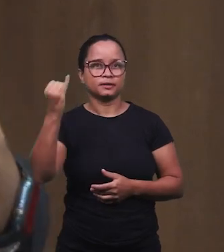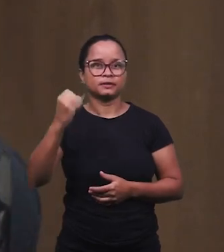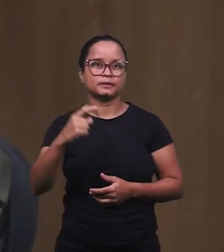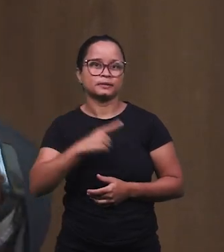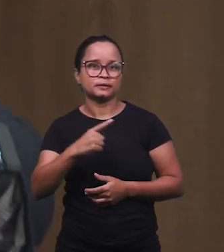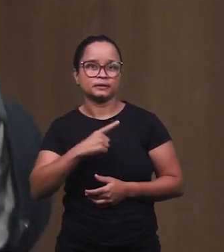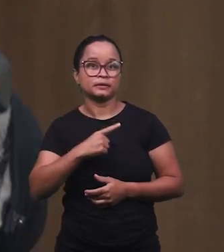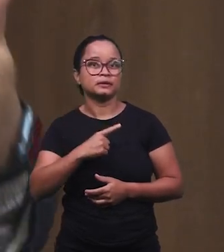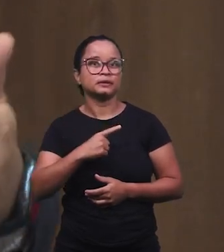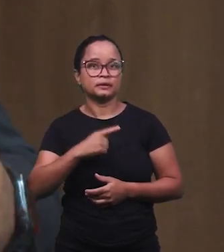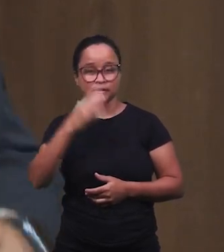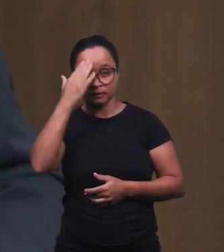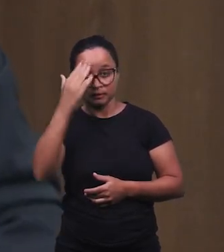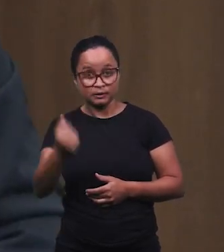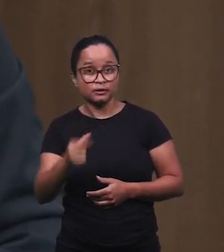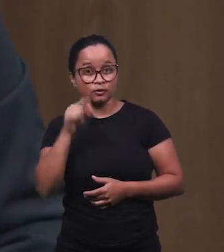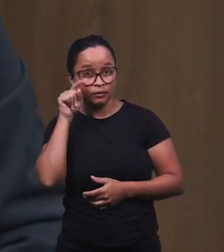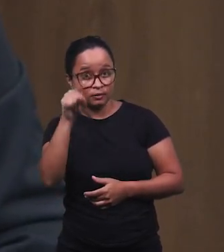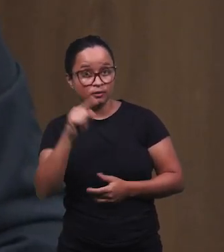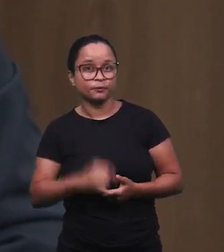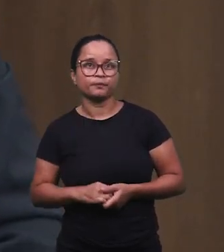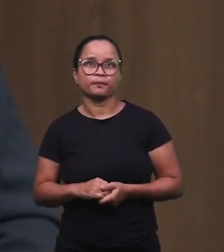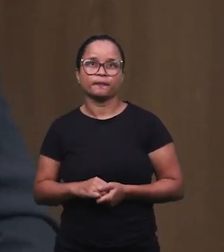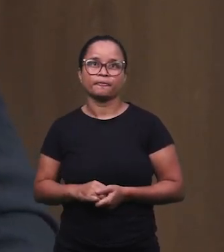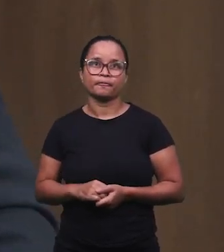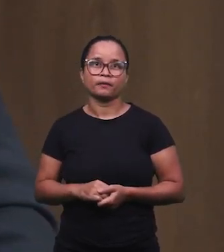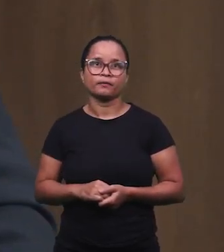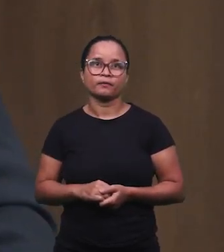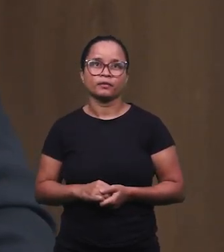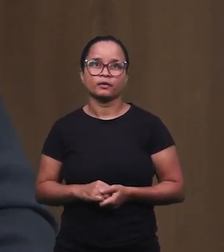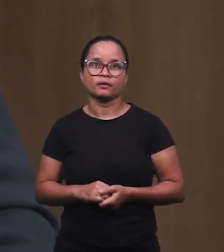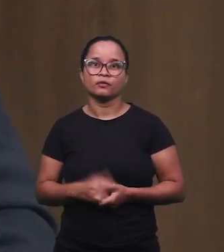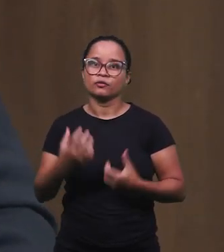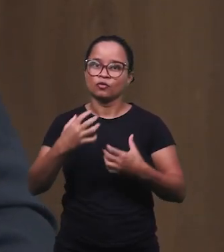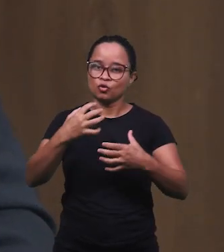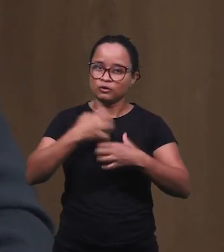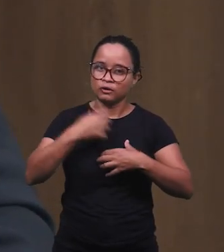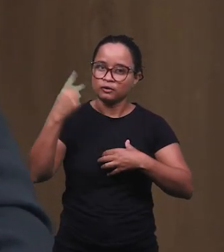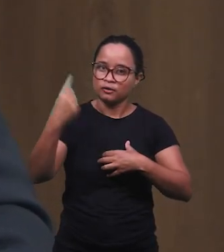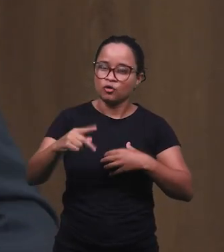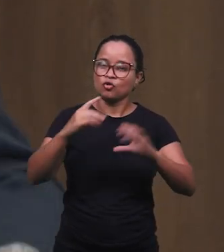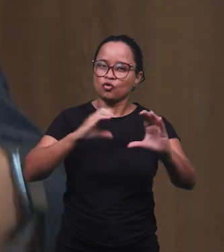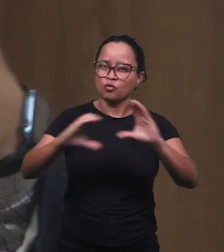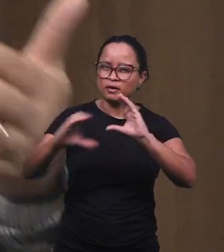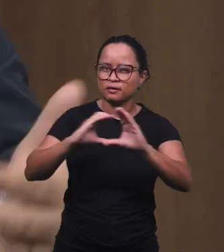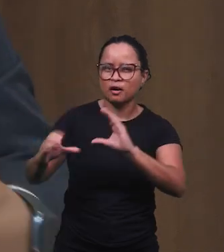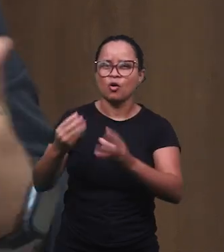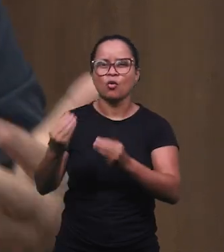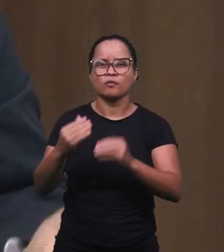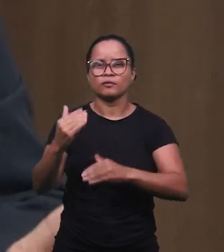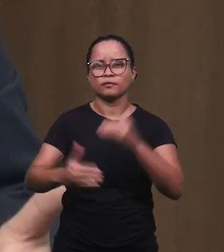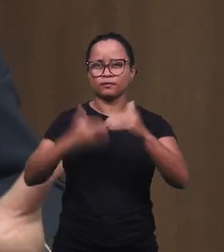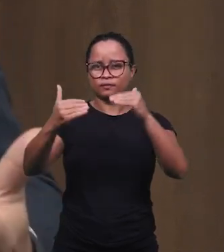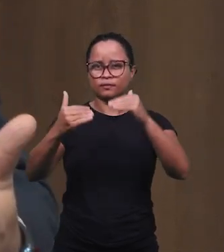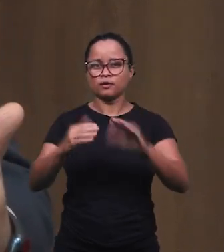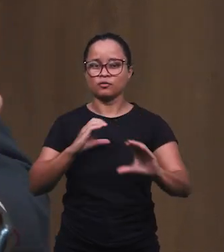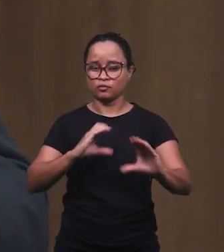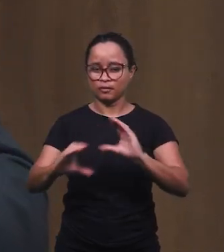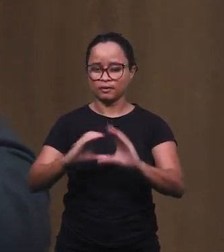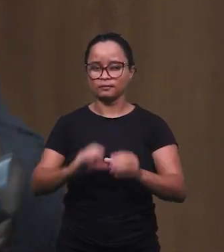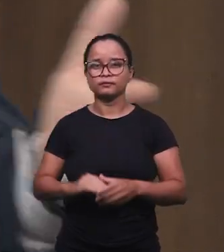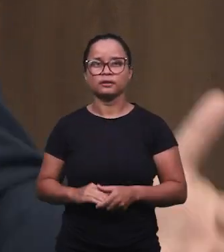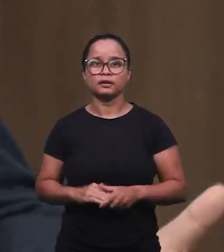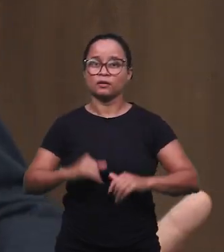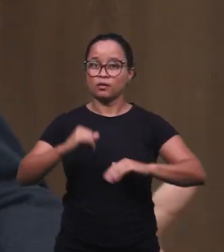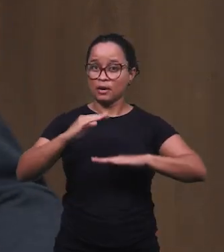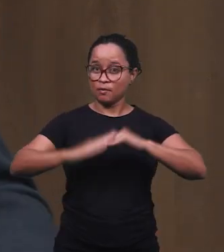muito importante você ter fluência por você, jovem, pelo seu padrão de comunicação, para como você vai se desenvolver em